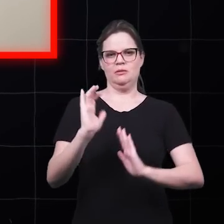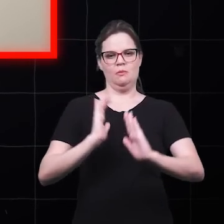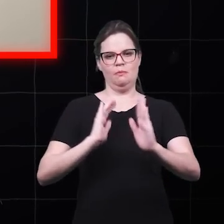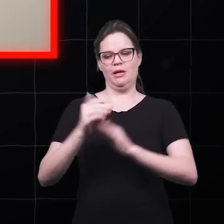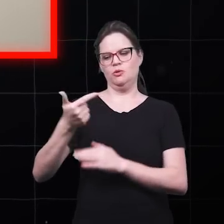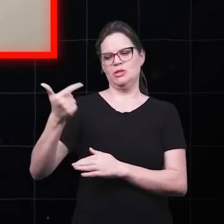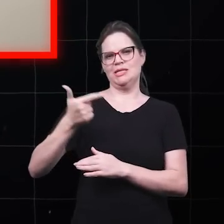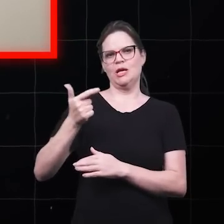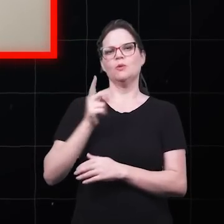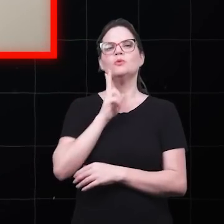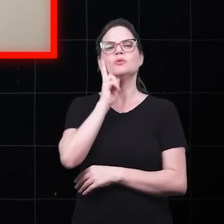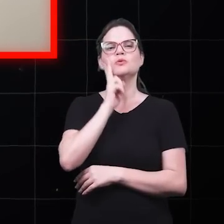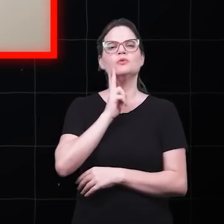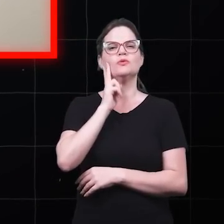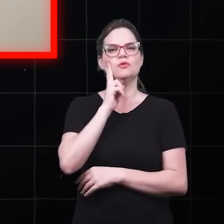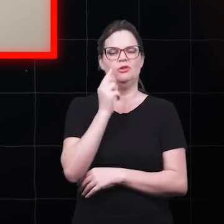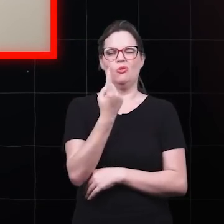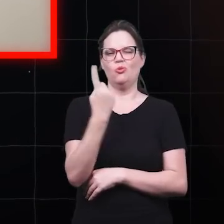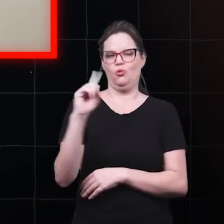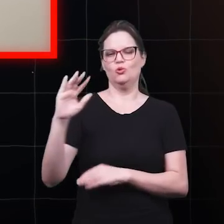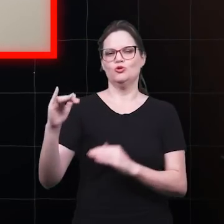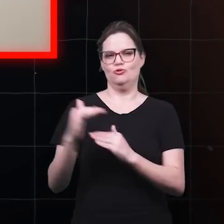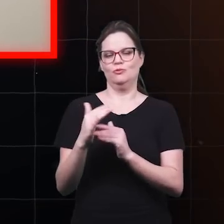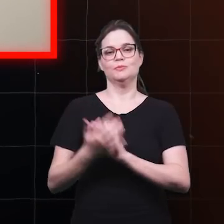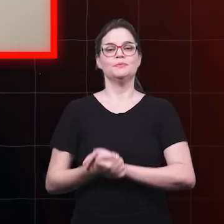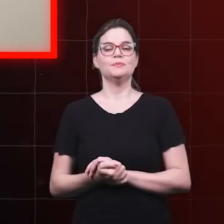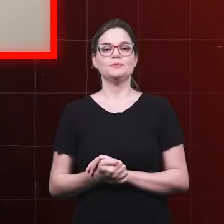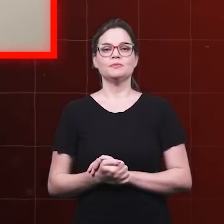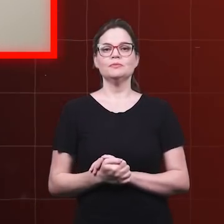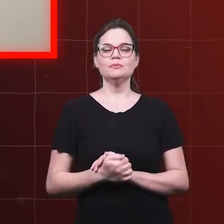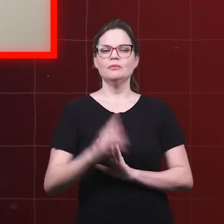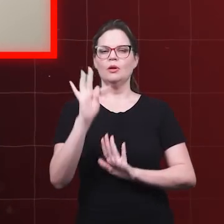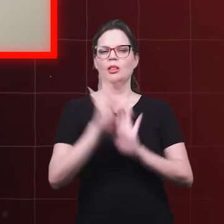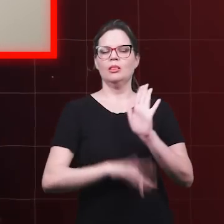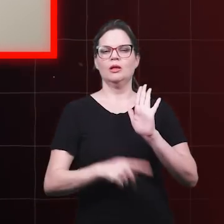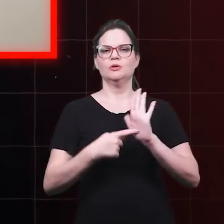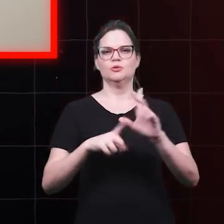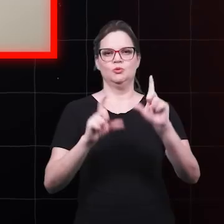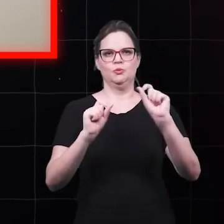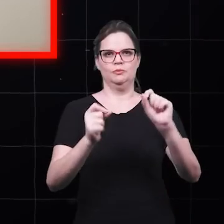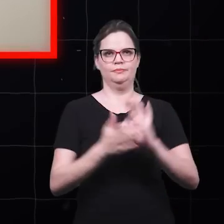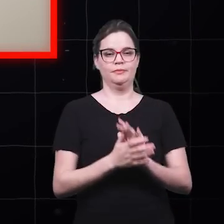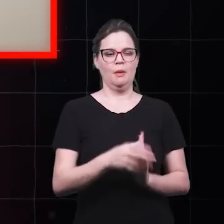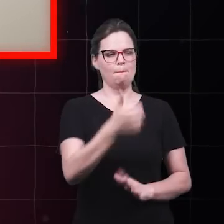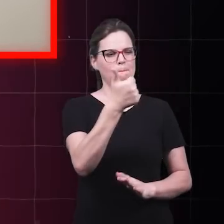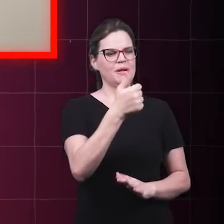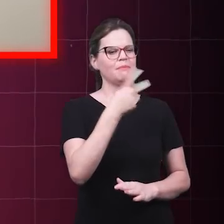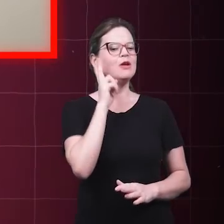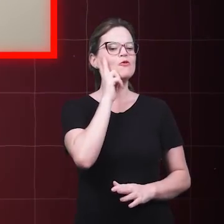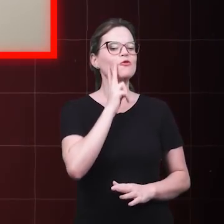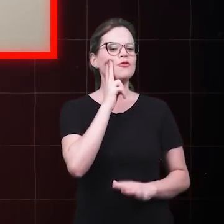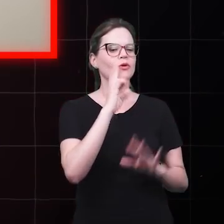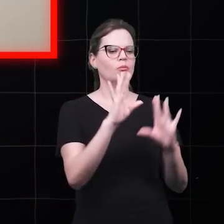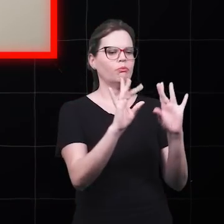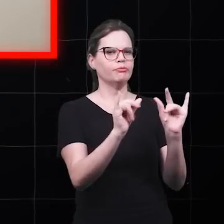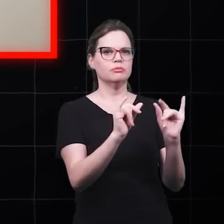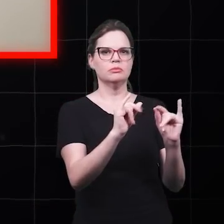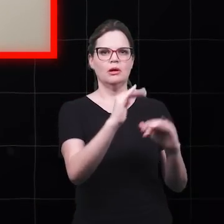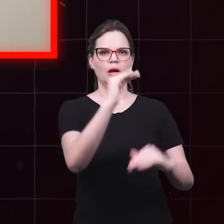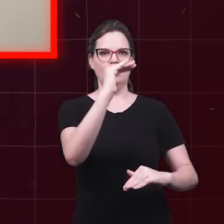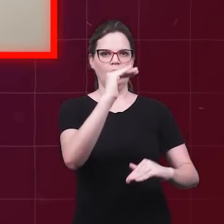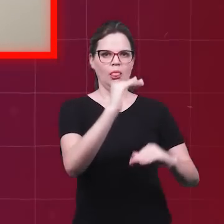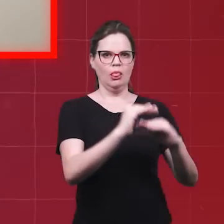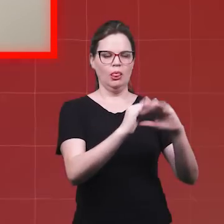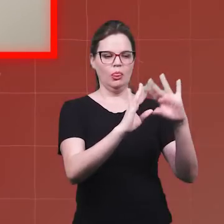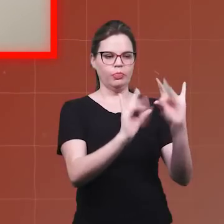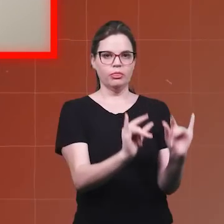ou do último vinho? O relato bíblico diz que o vinho se acaba ali, né? Então,